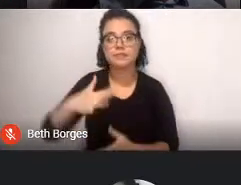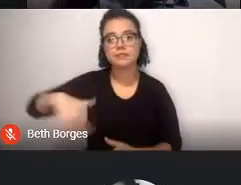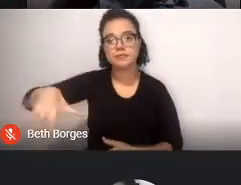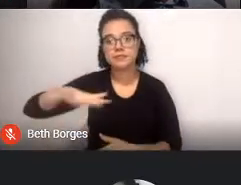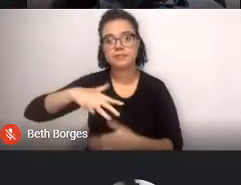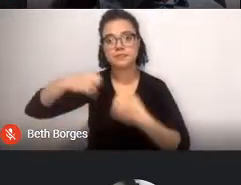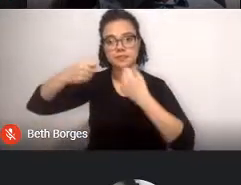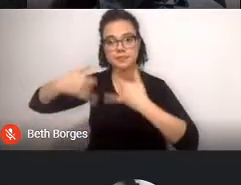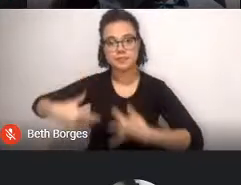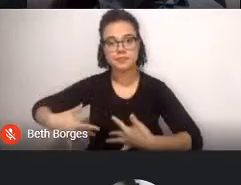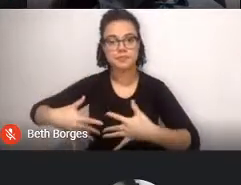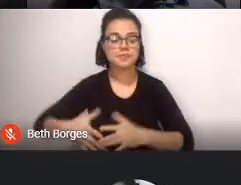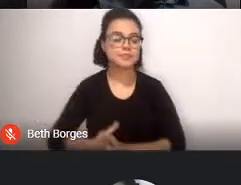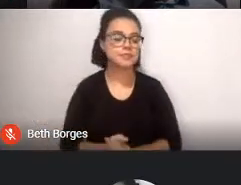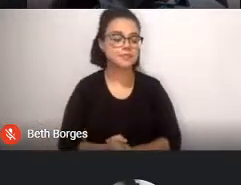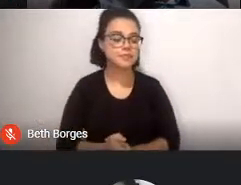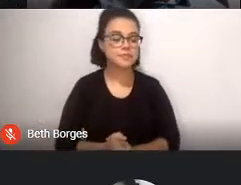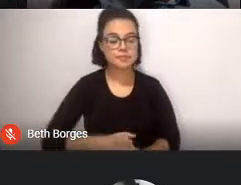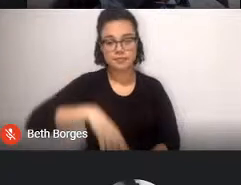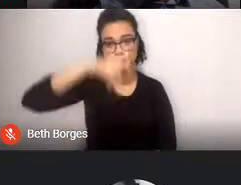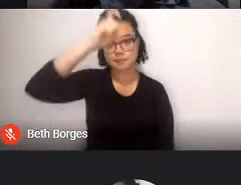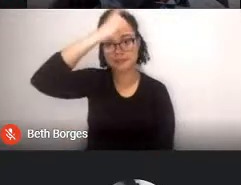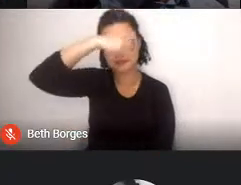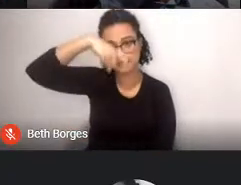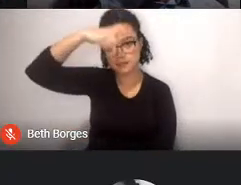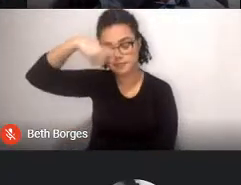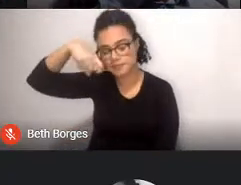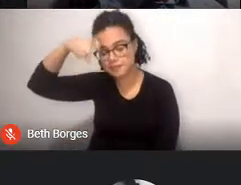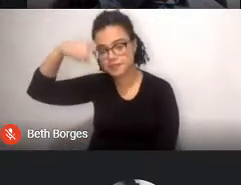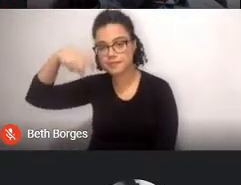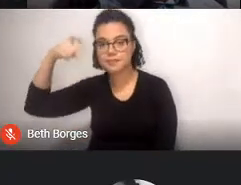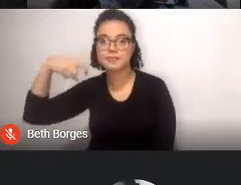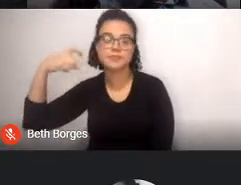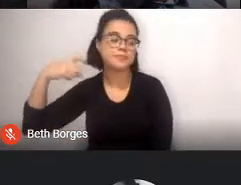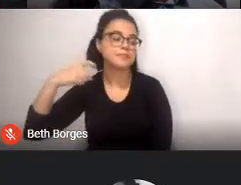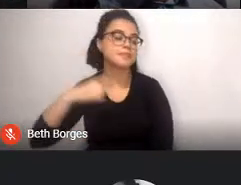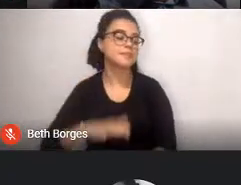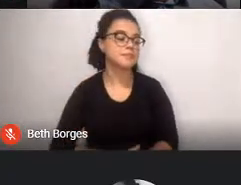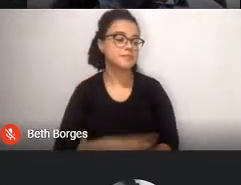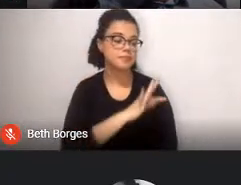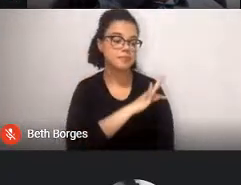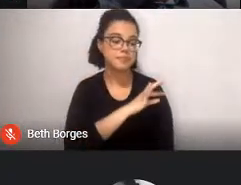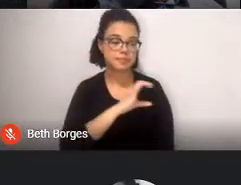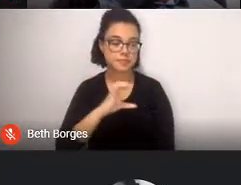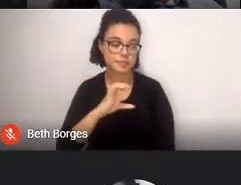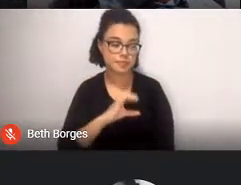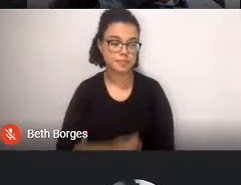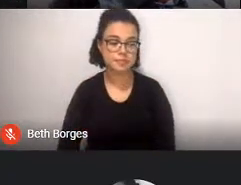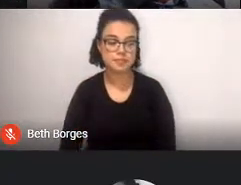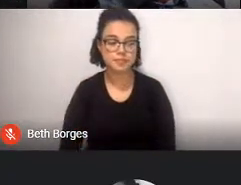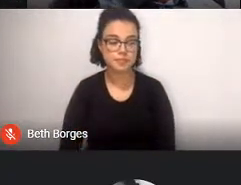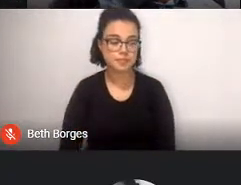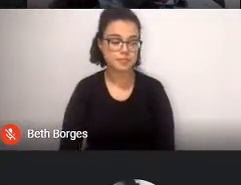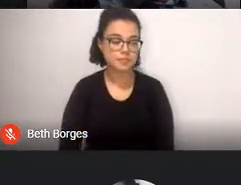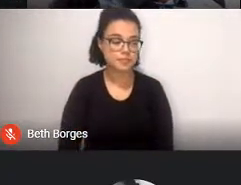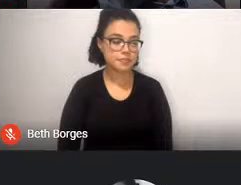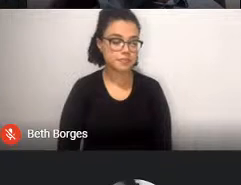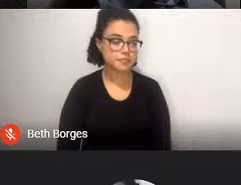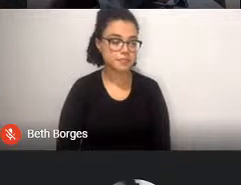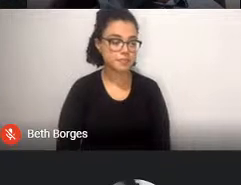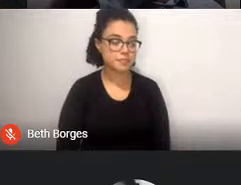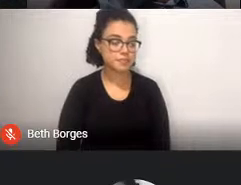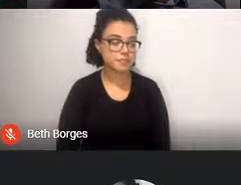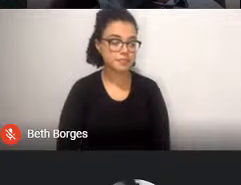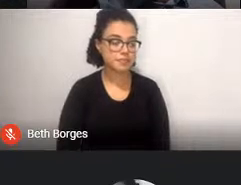Então, é assim a hipnose nas terapias cognitivo-comportamentais. E assim eu vou pedir, Rafael, para você passar, por favor.